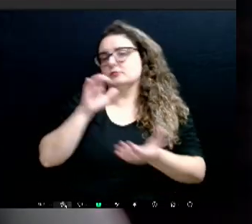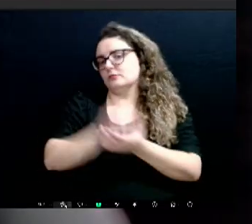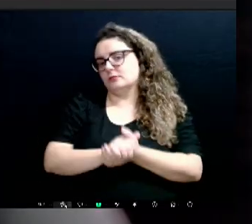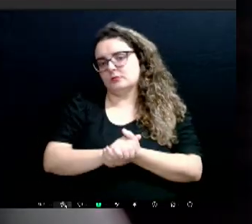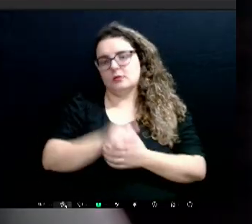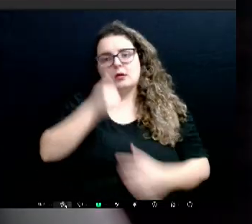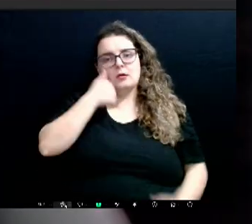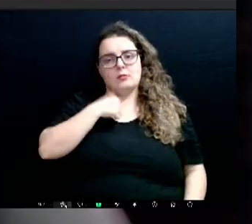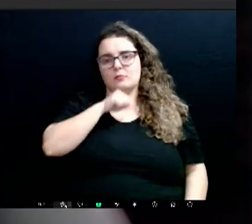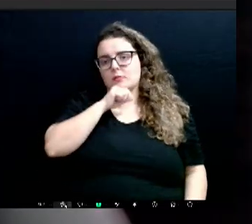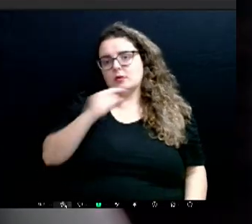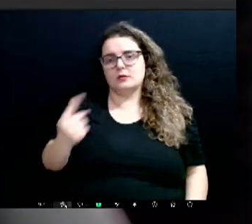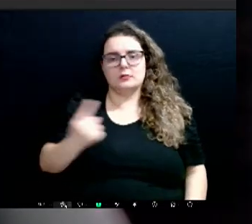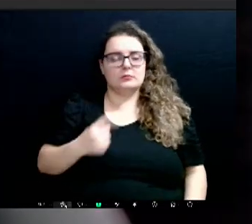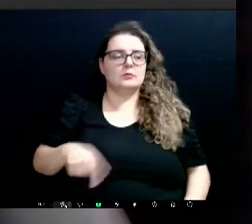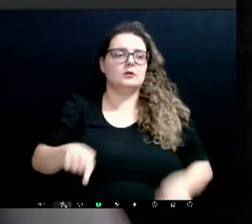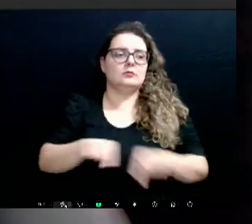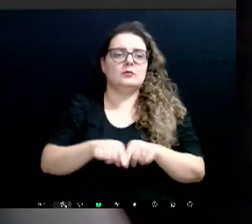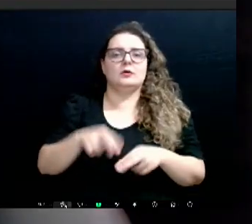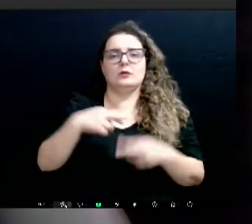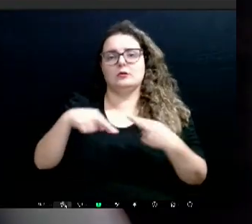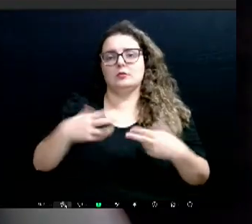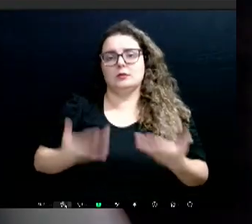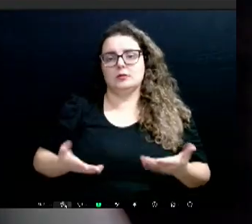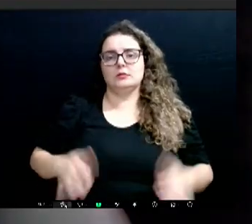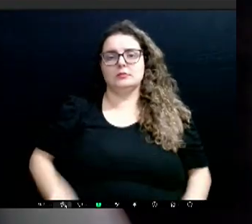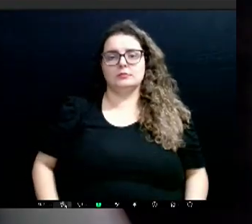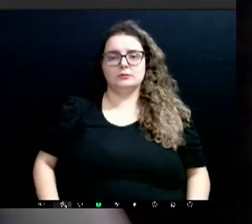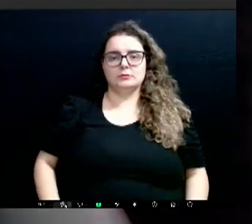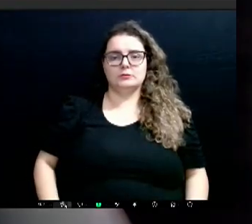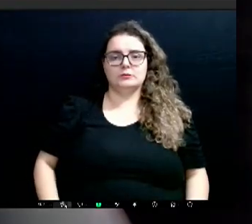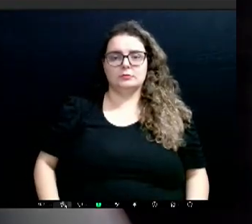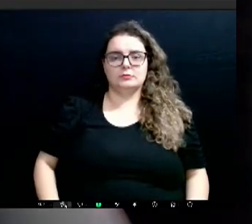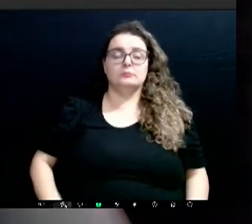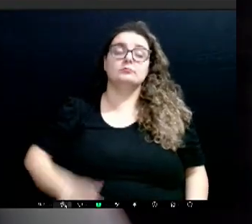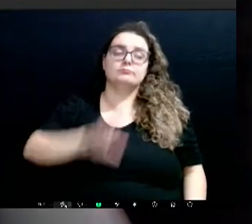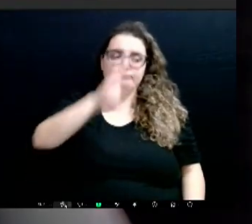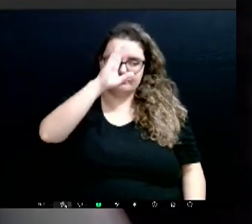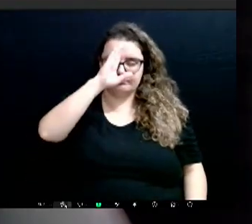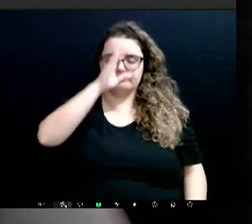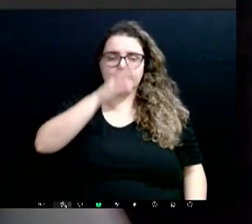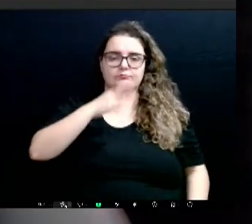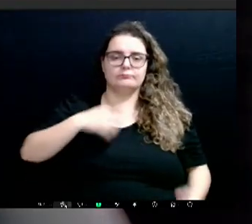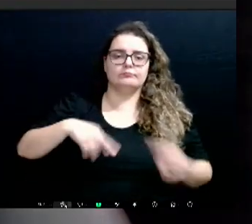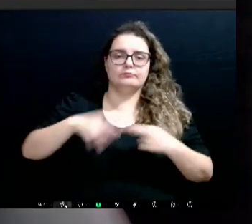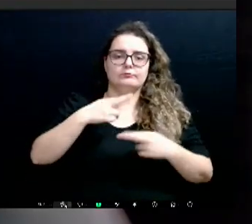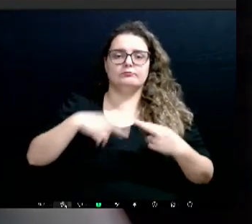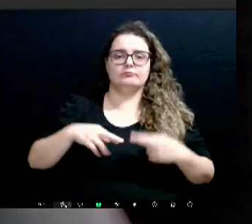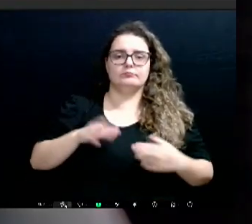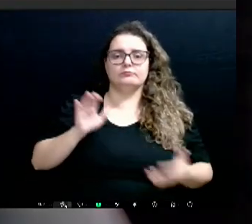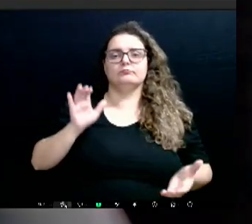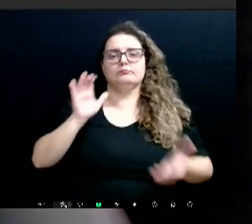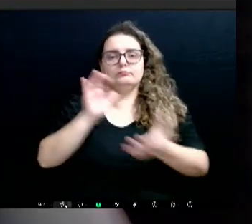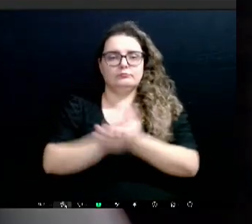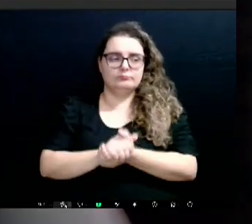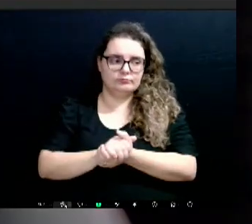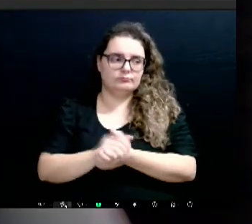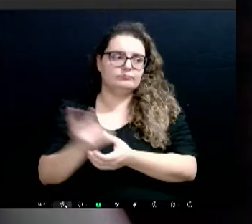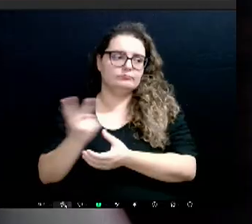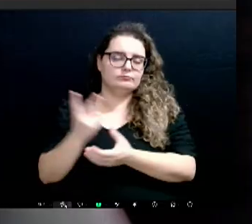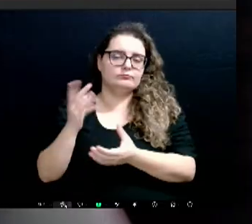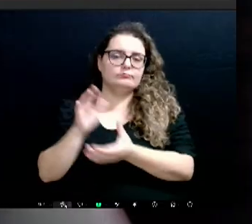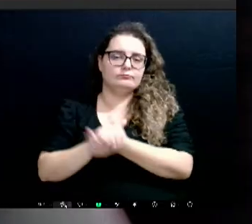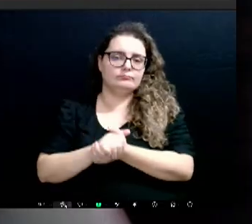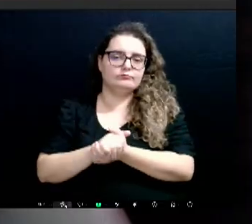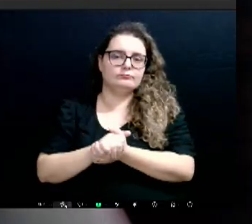procurando também em relação a esse fator, mas principalmente a questão no casamento, né? E ocorre muitos problemas